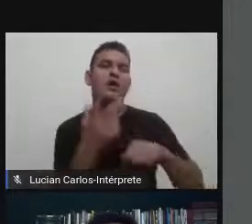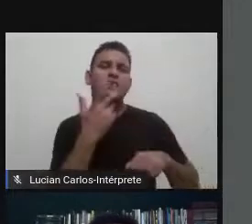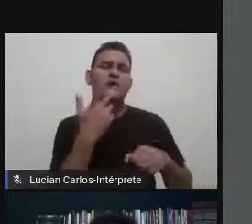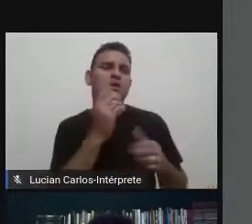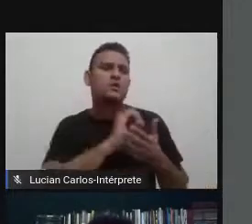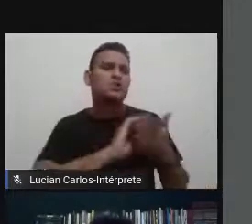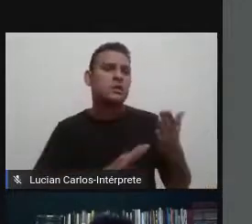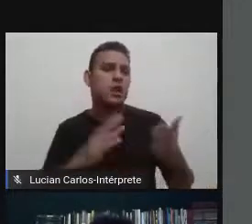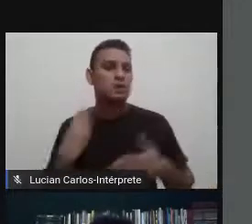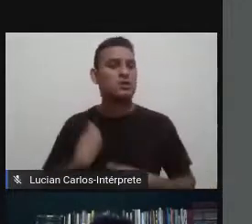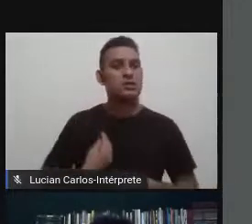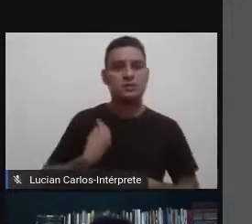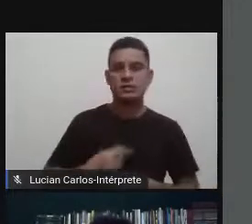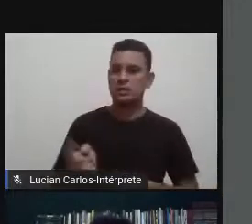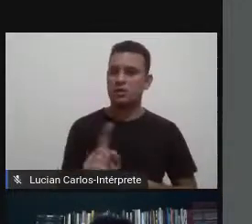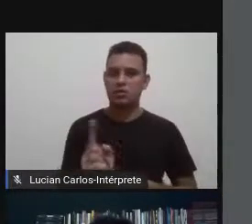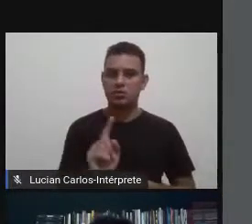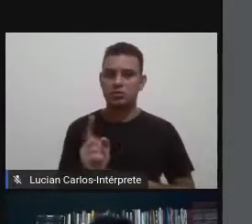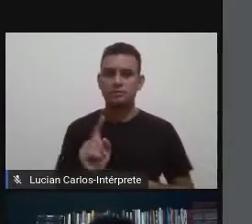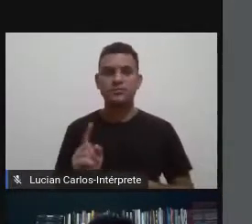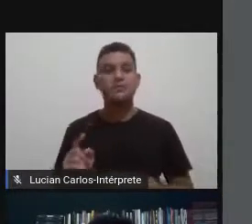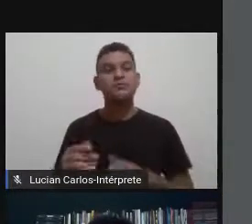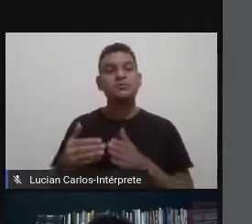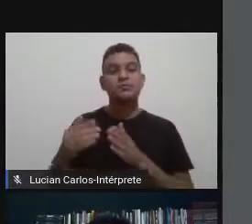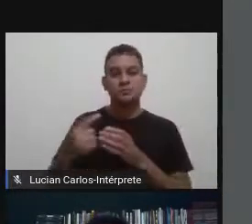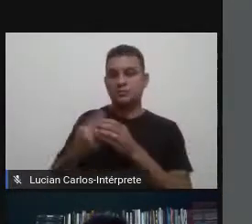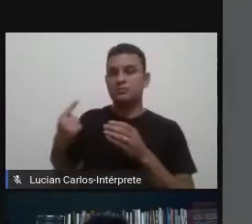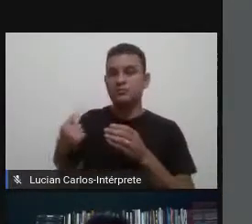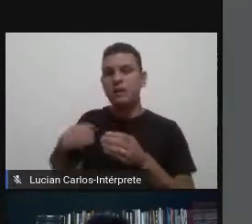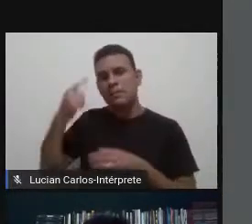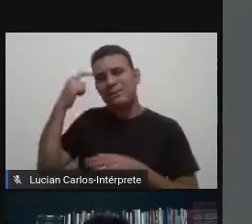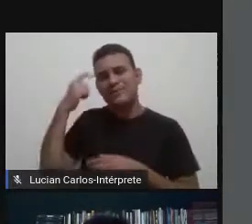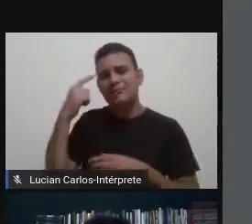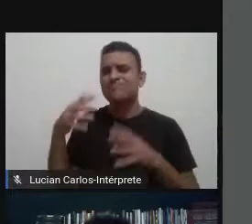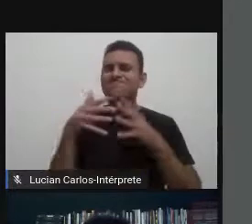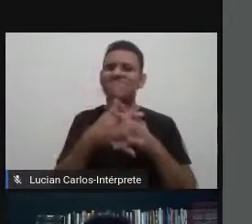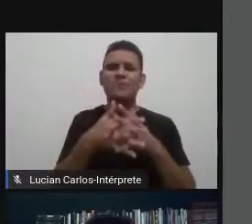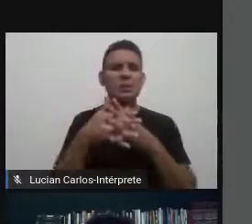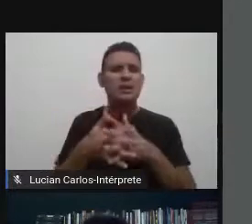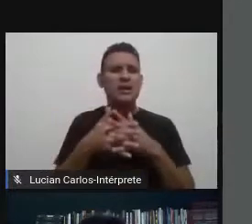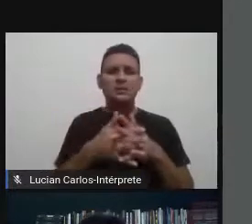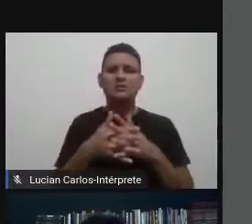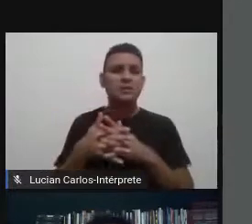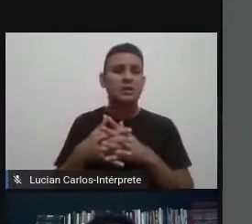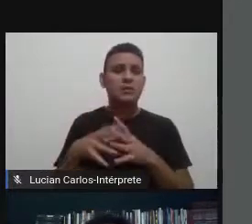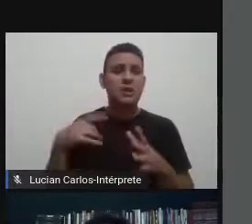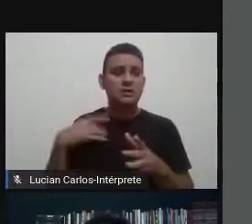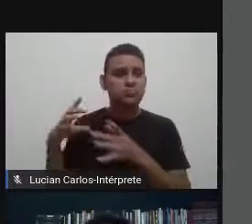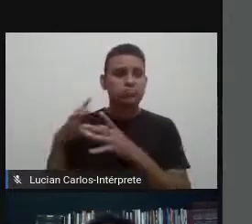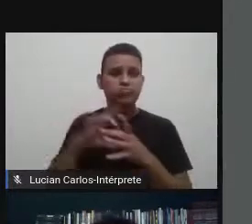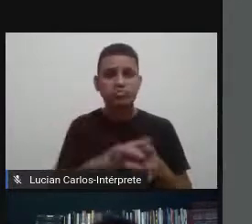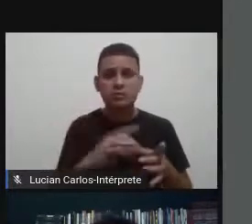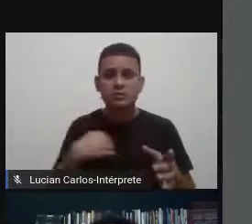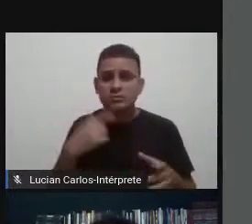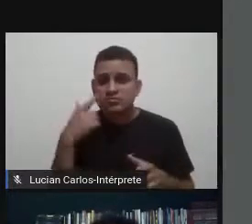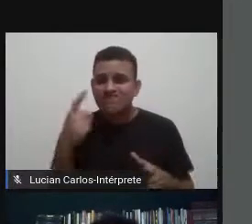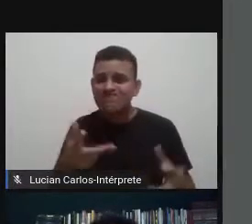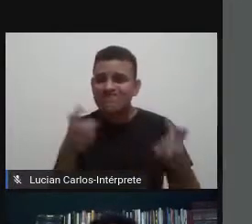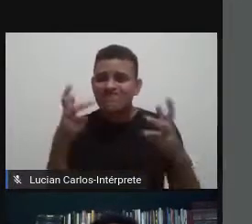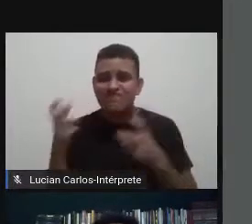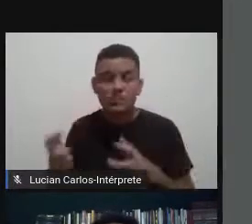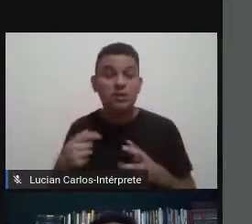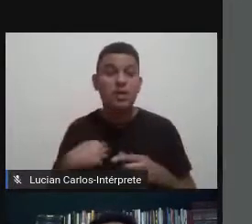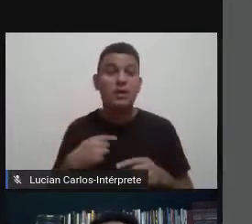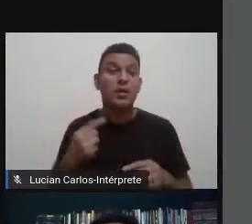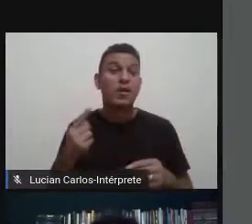atividade não presencial, né? Pensar nisso já é complexo nesse contexto que nos assolou tão rapidamente,